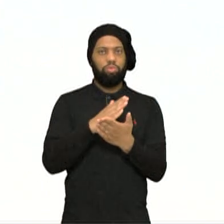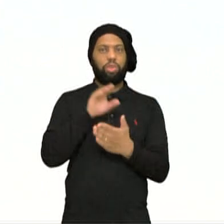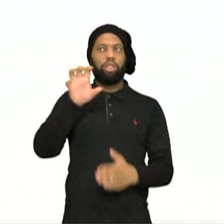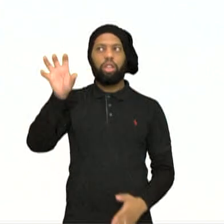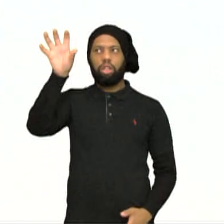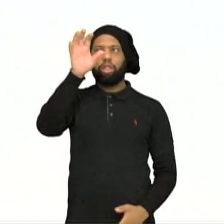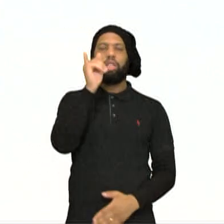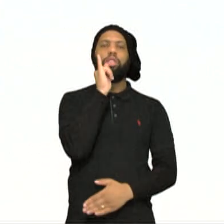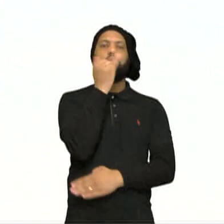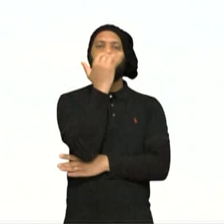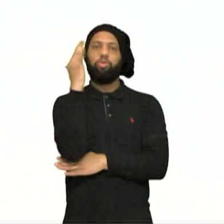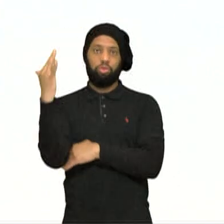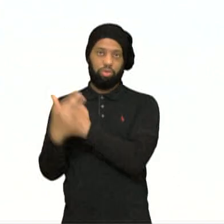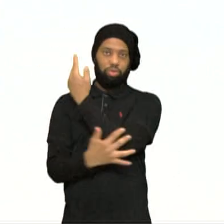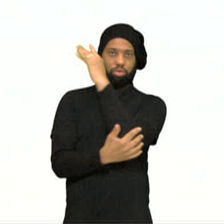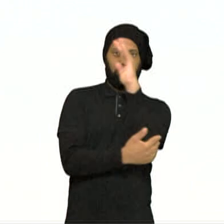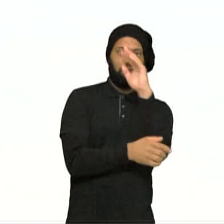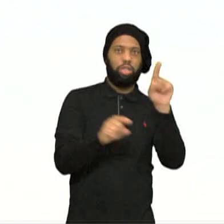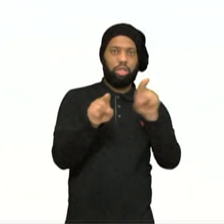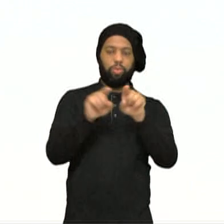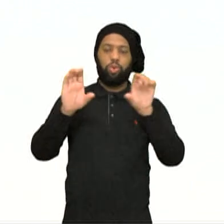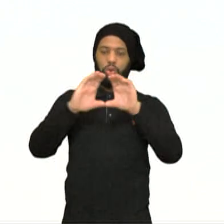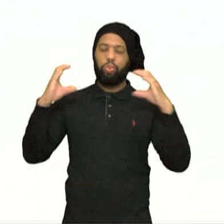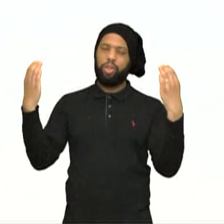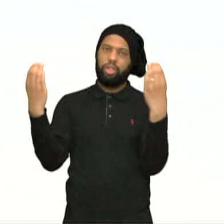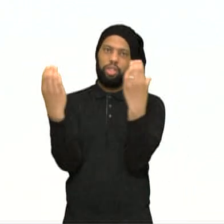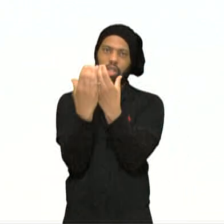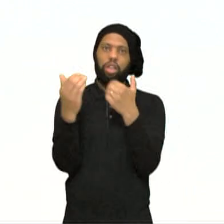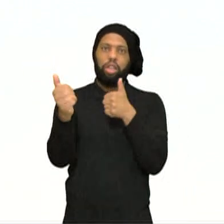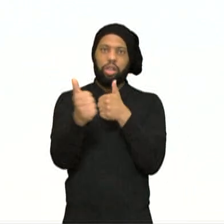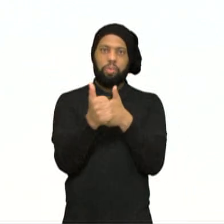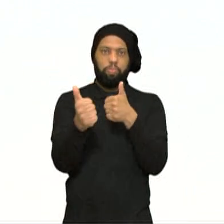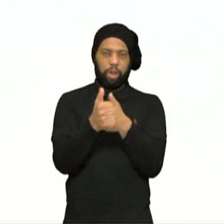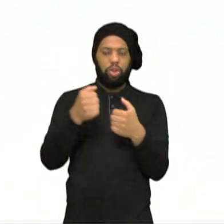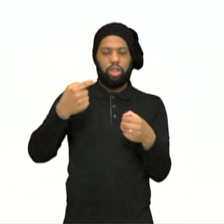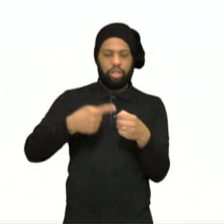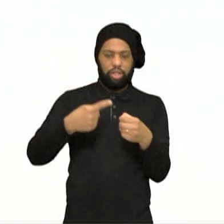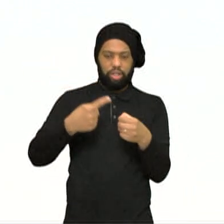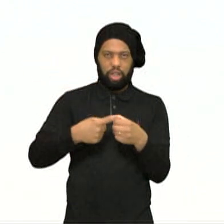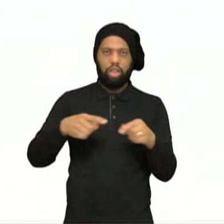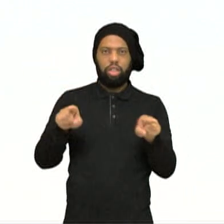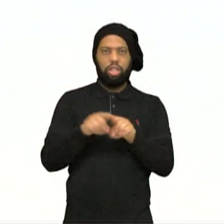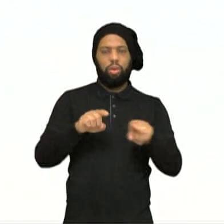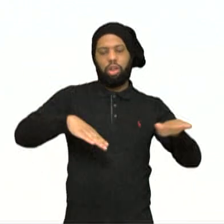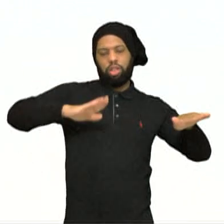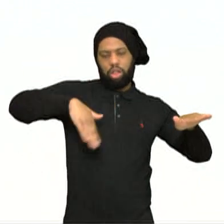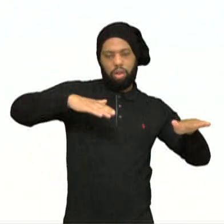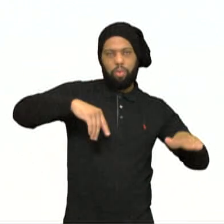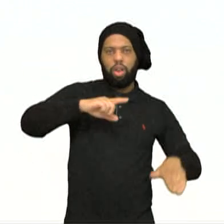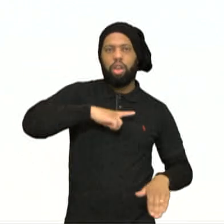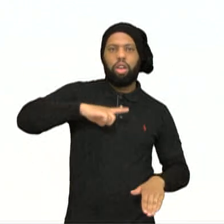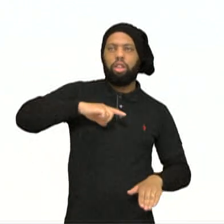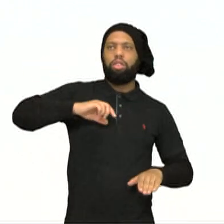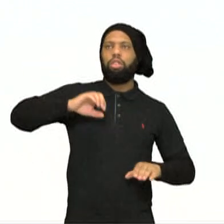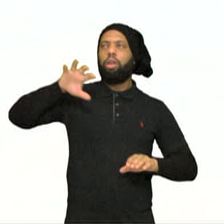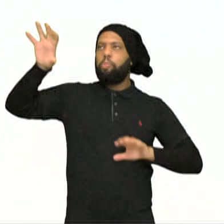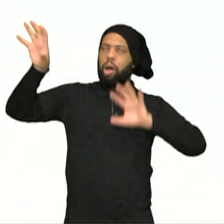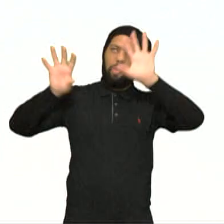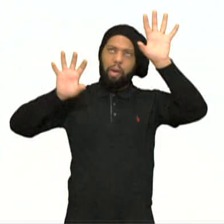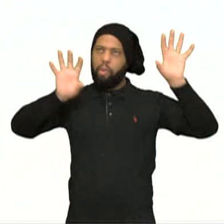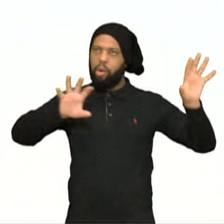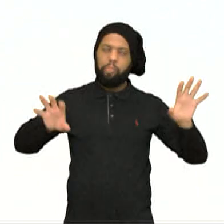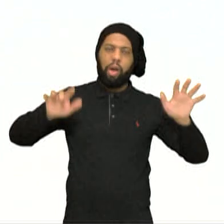como também em comunidades, né? Em regiões urbanas, litorâneas, né? E rurais. Então, eles estão espalhados pelo nosso Brasilzão